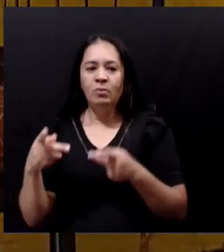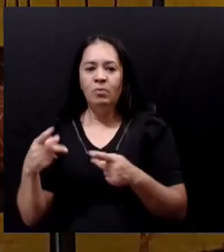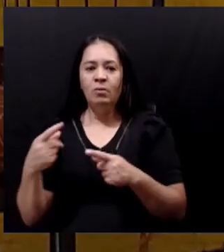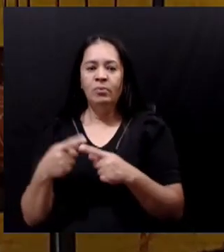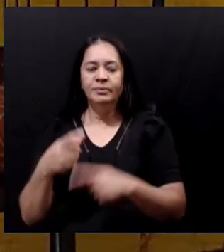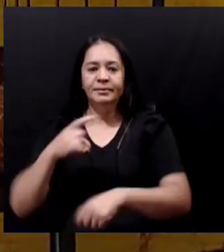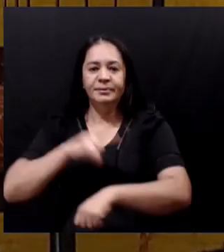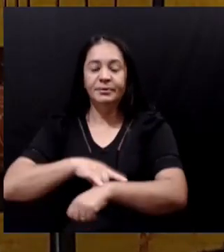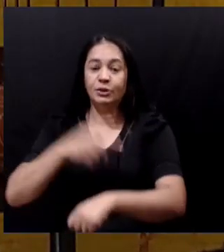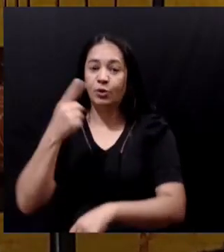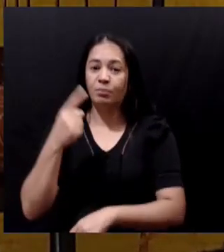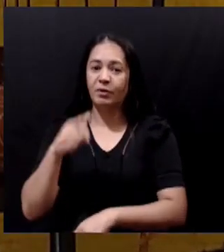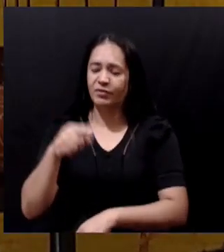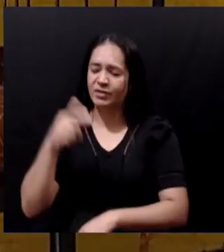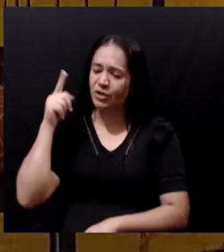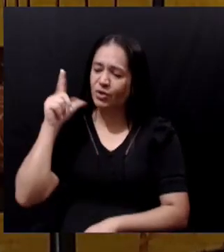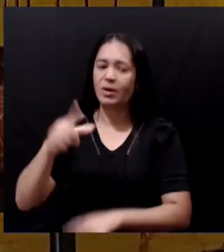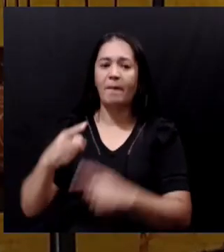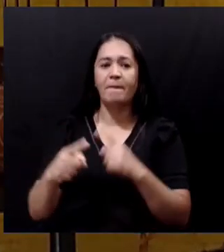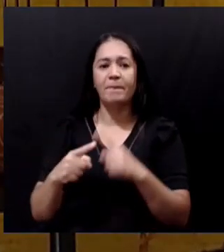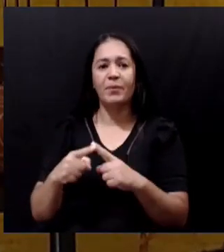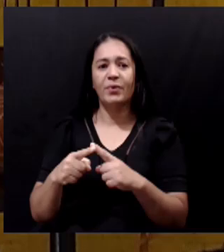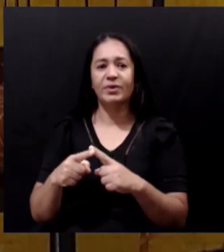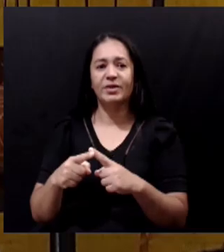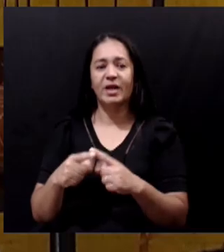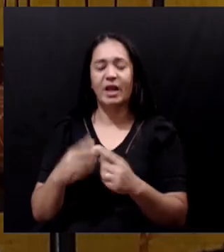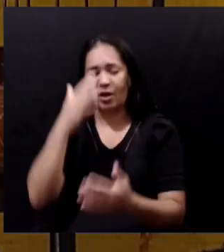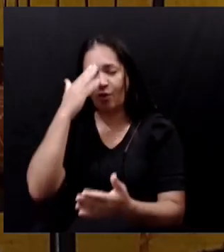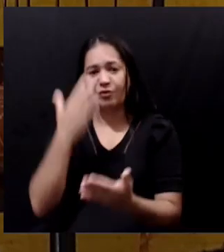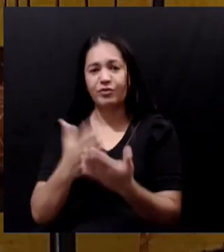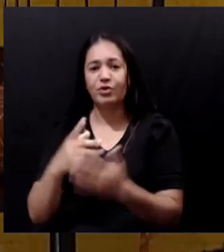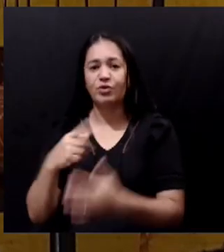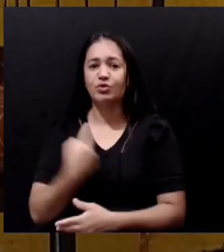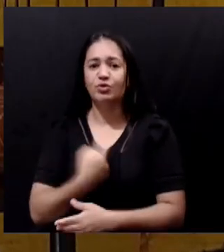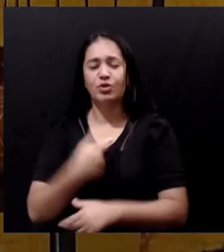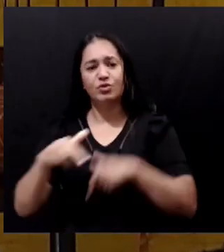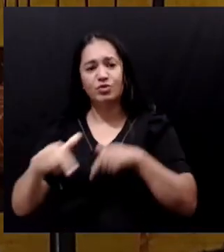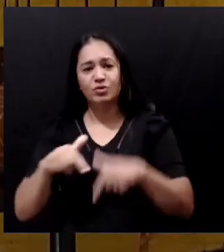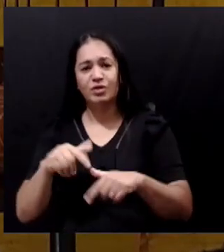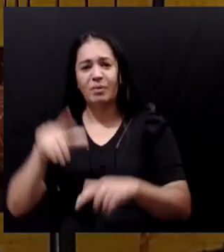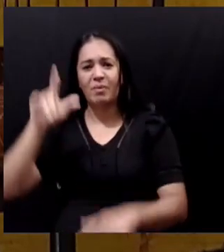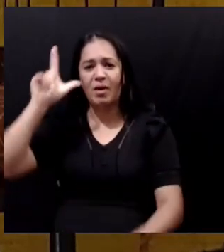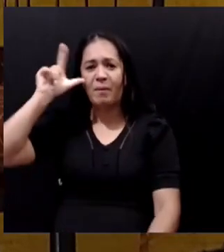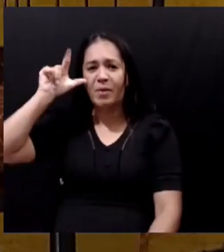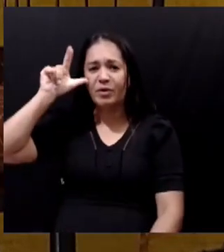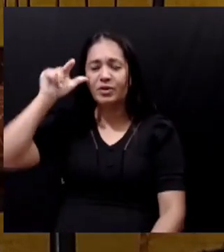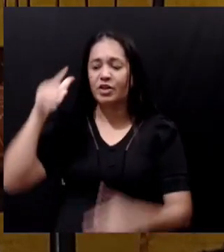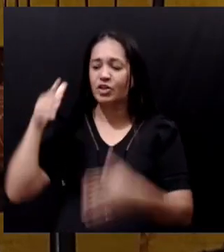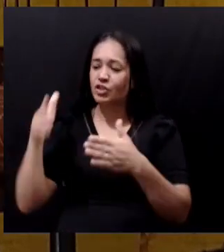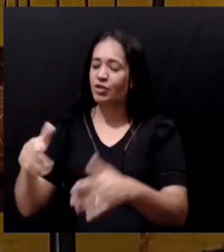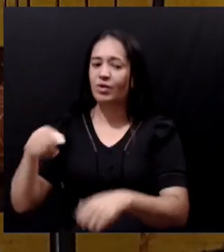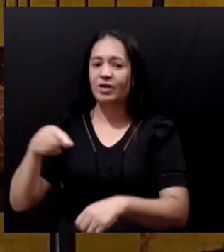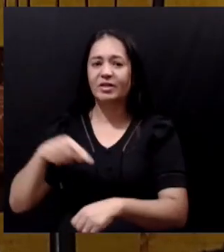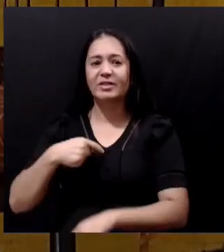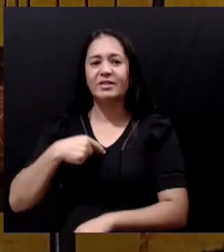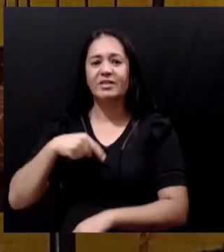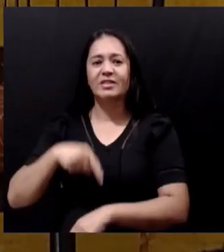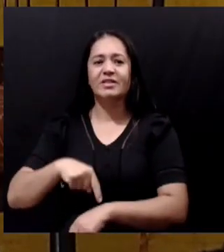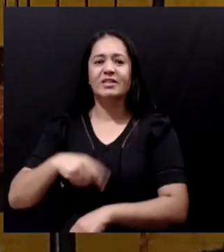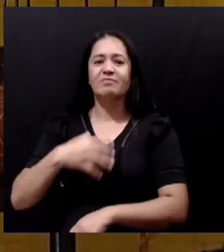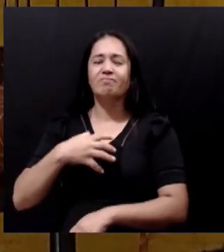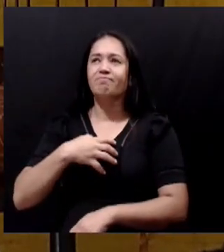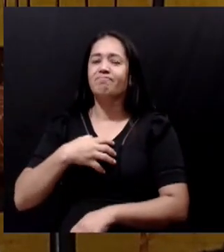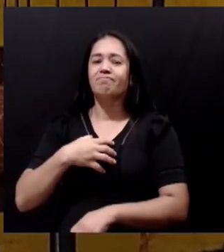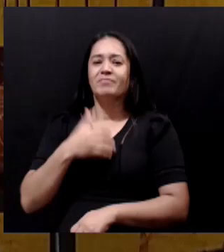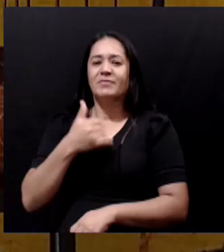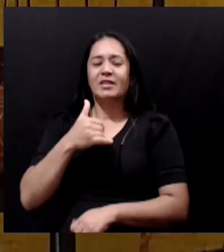conseguir, porque ela confiou muito no nosso trabalho pelo Instagram, chegou aqui, disse que sentiu uma energia boa, de gente que quer